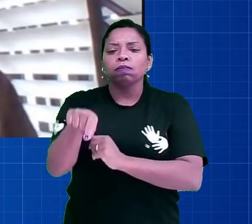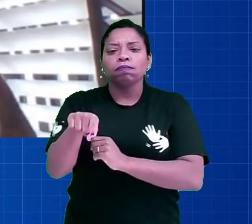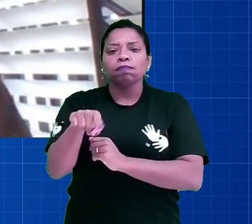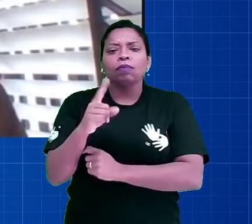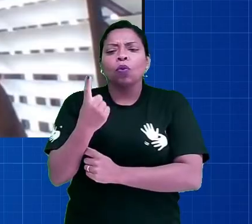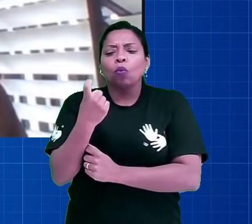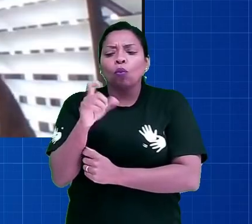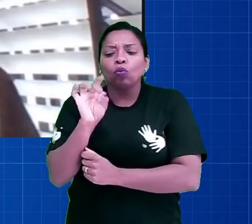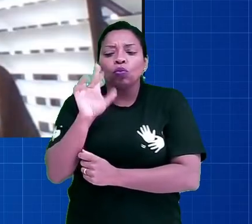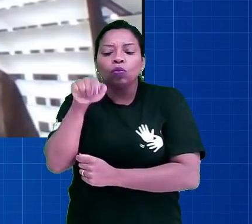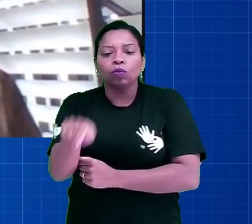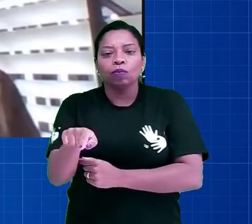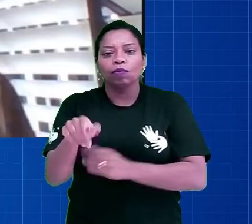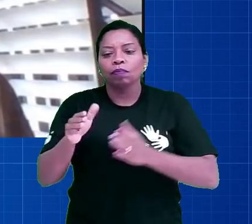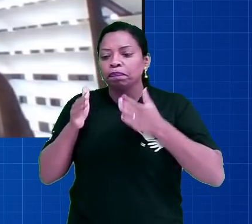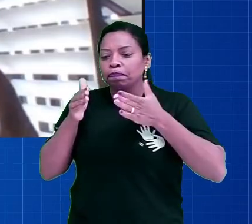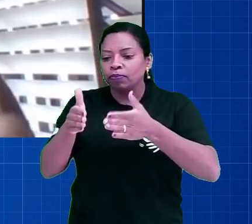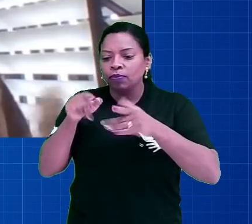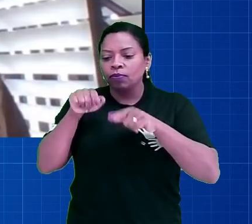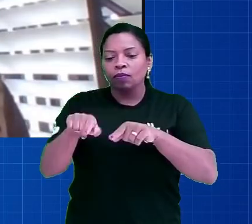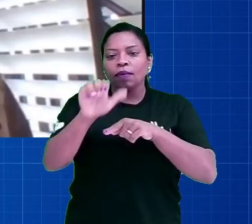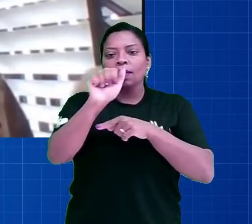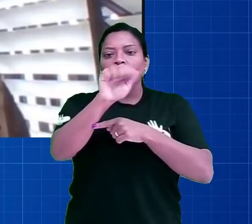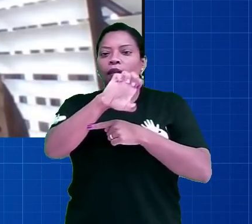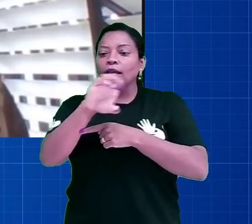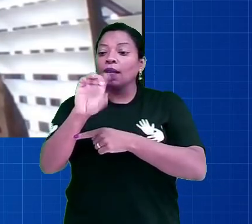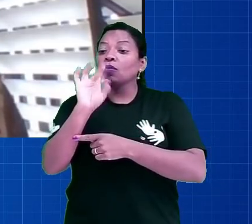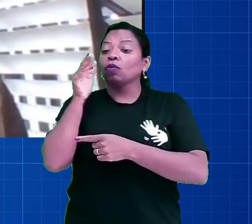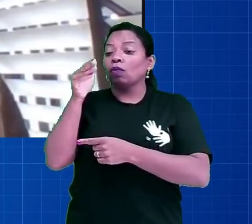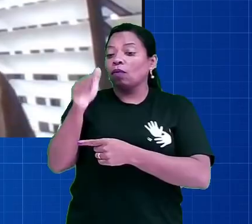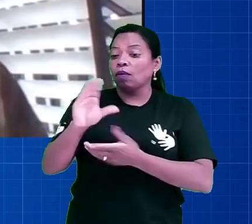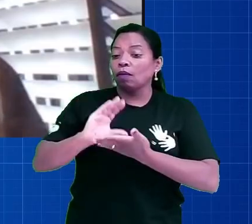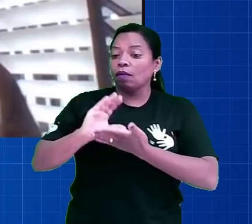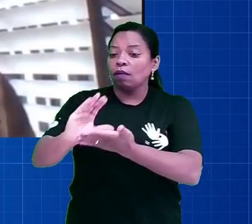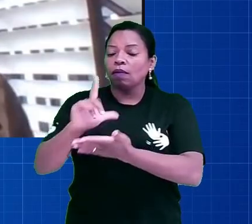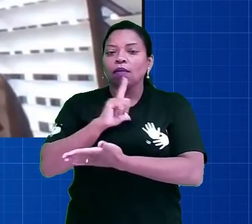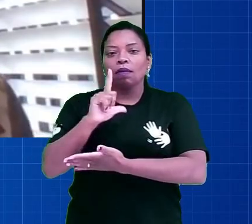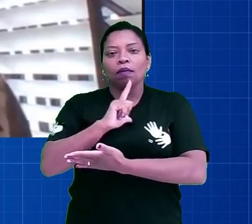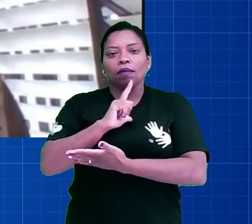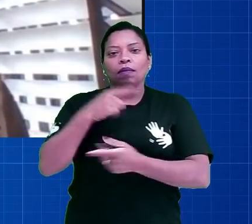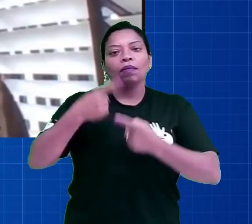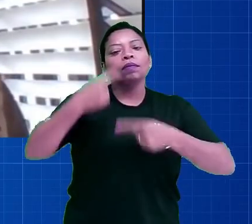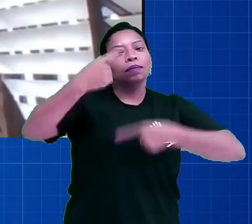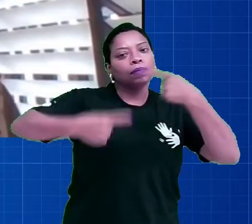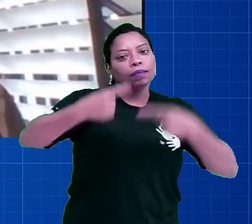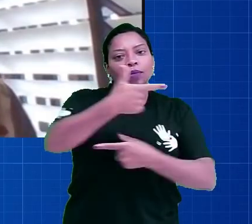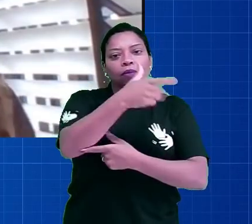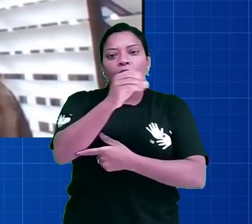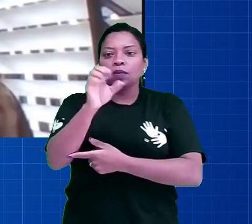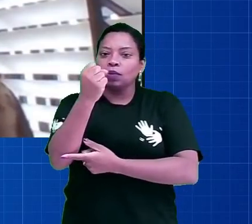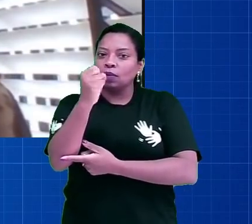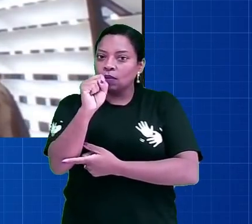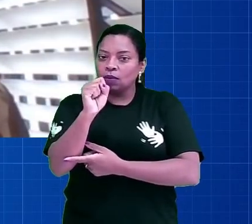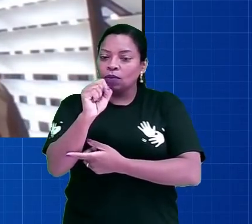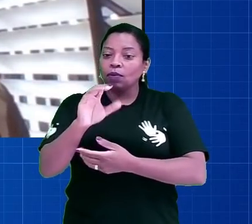modelo único, o caminho único, em termos nacionais, é aquele que se apresenta. O grande investimento político que se teve